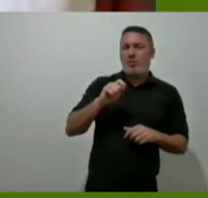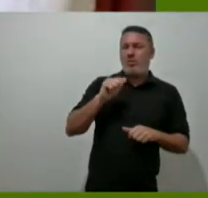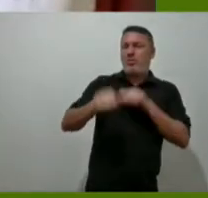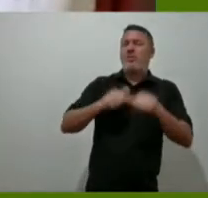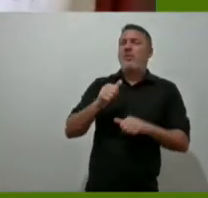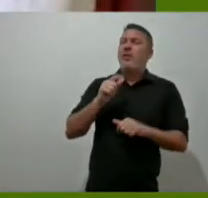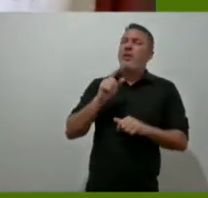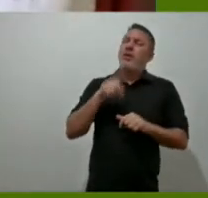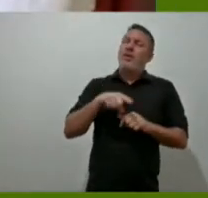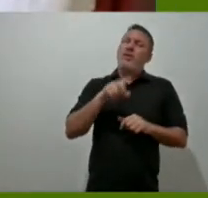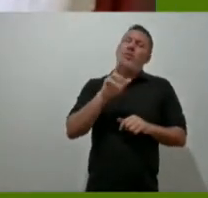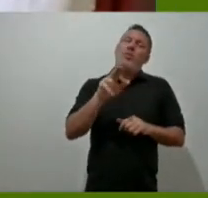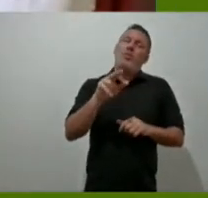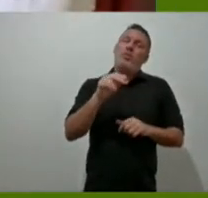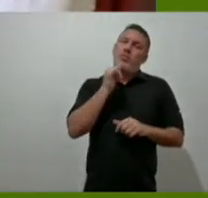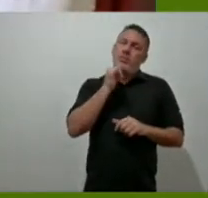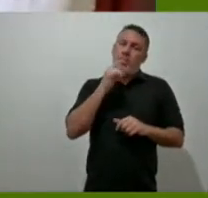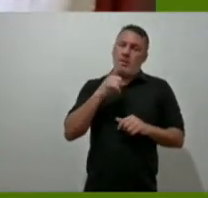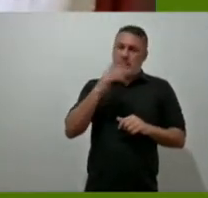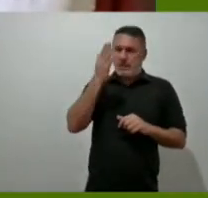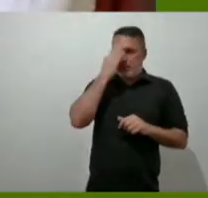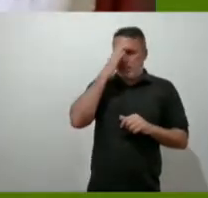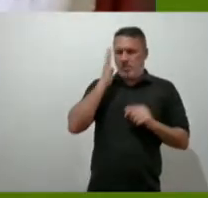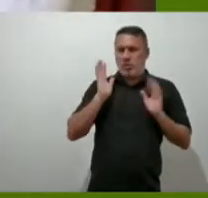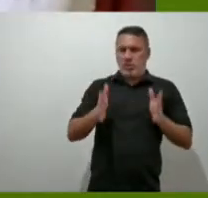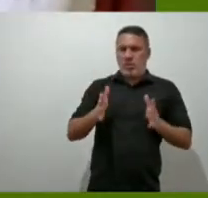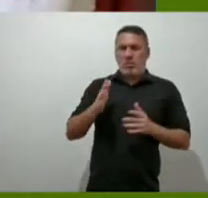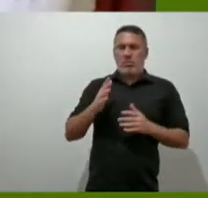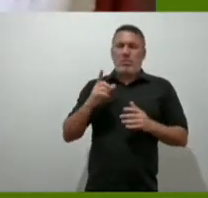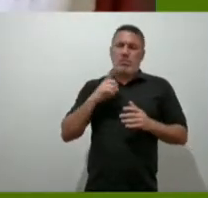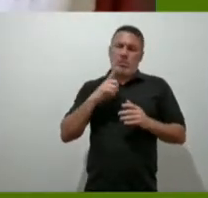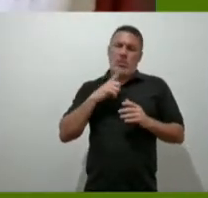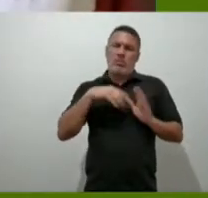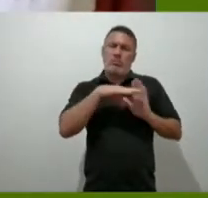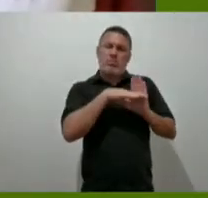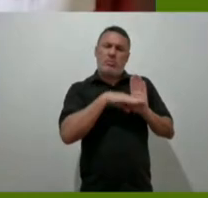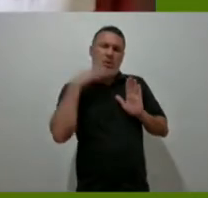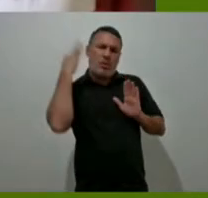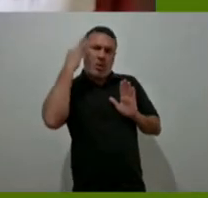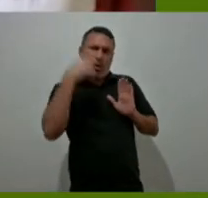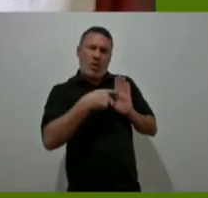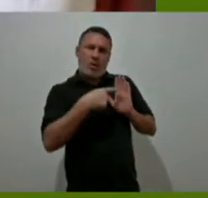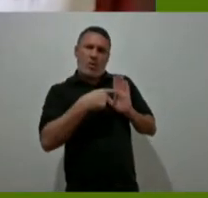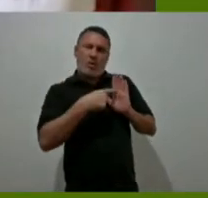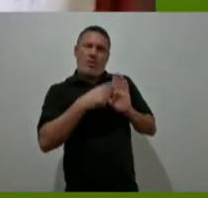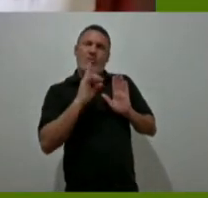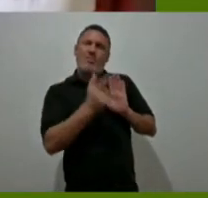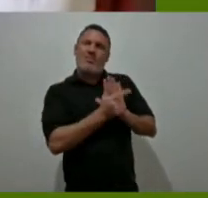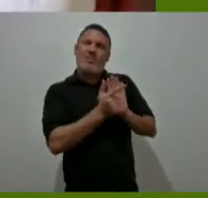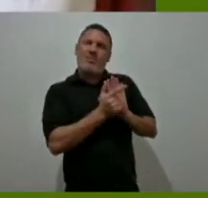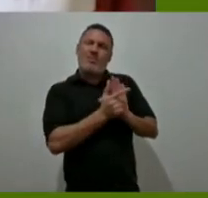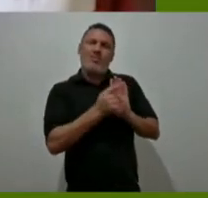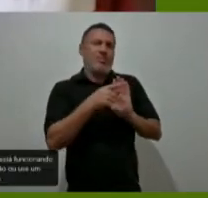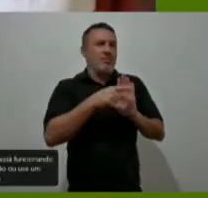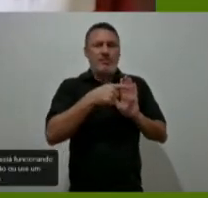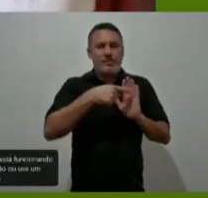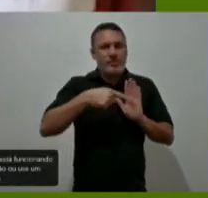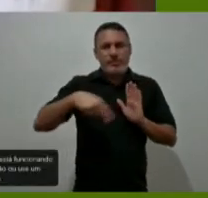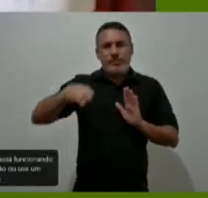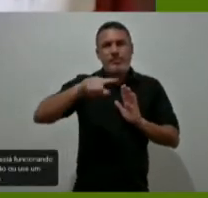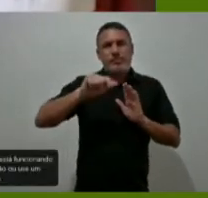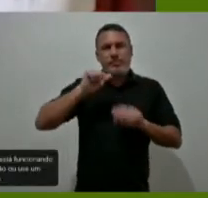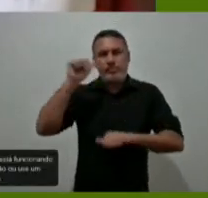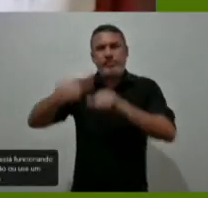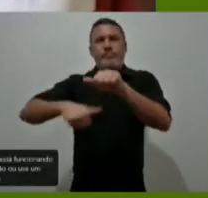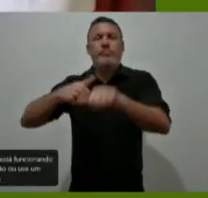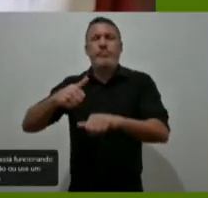colocar teoricamente a sua empresa nesse sentido, eles vão ter que passar a ter uma verdadeira consciência ambiental. Vai ter que ter